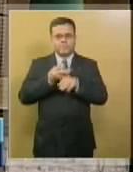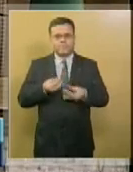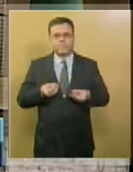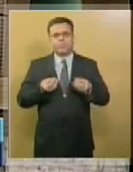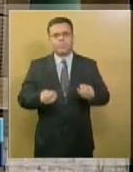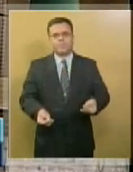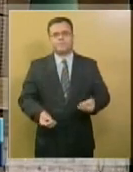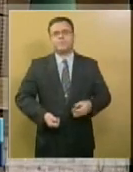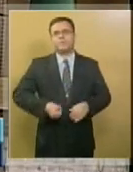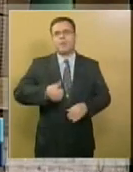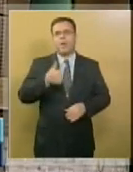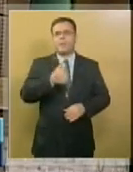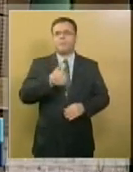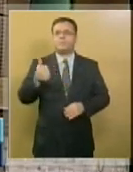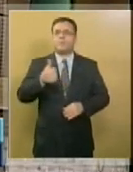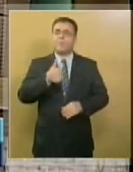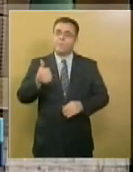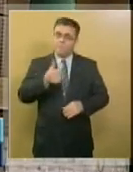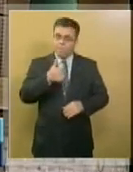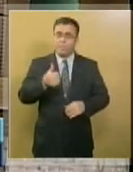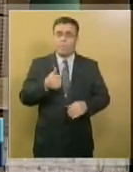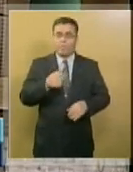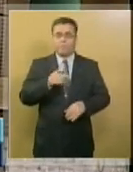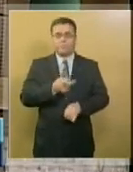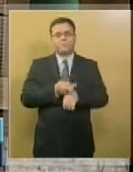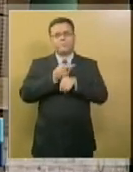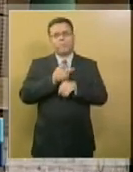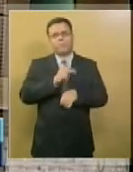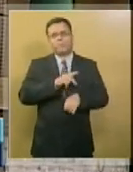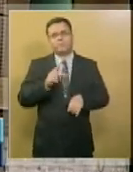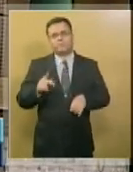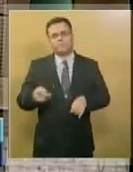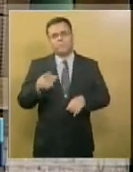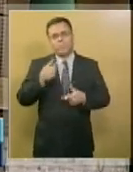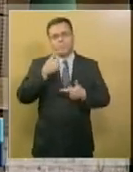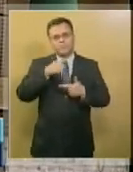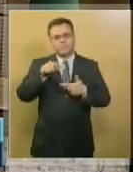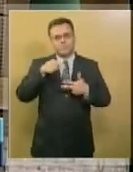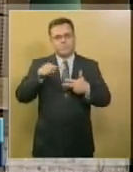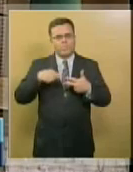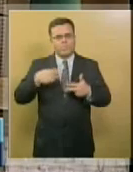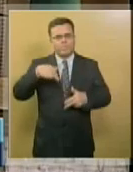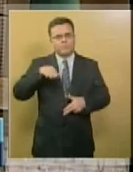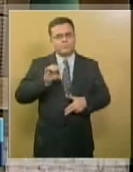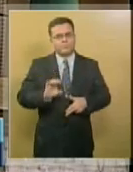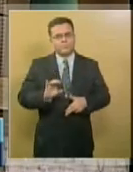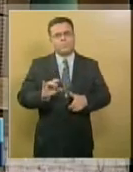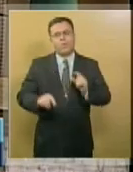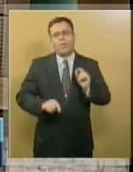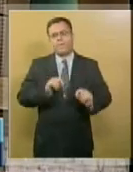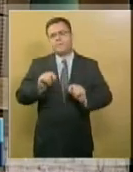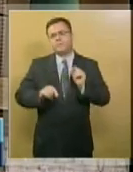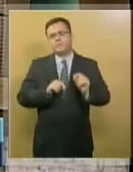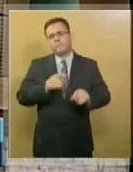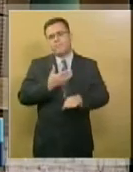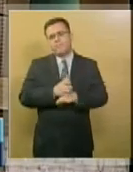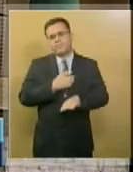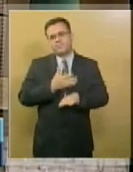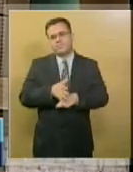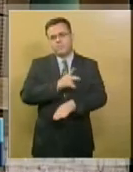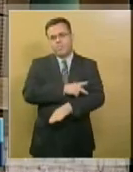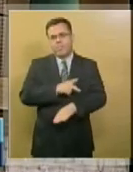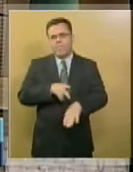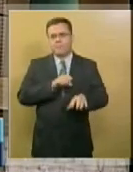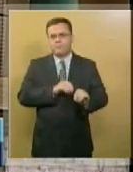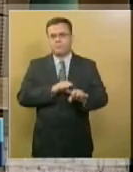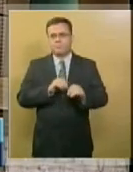da 11ª edição do Prêmio Professor do Brasil no MEC, tendo por referência a prática pedagógica na educação infantil e